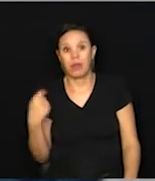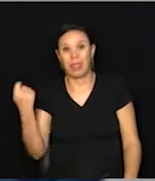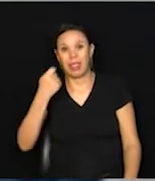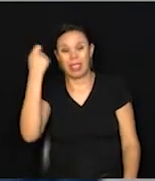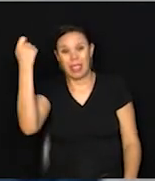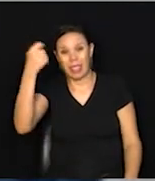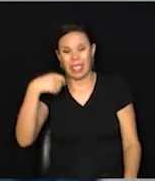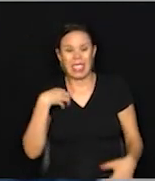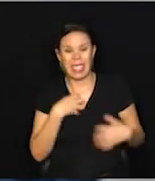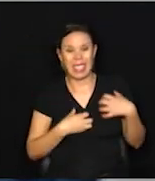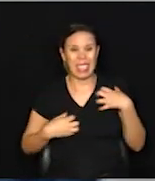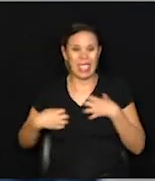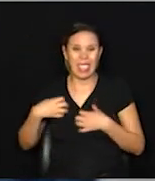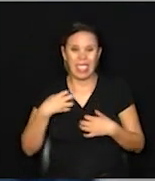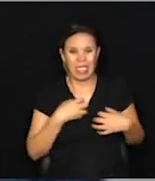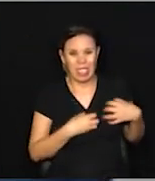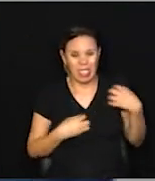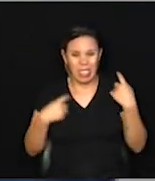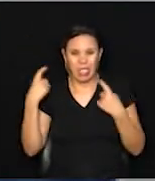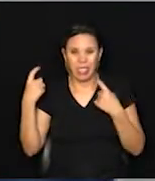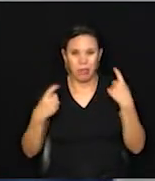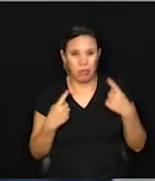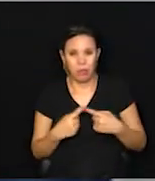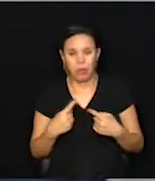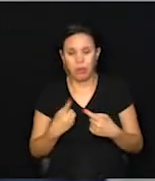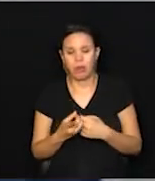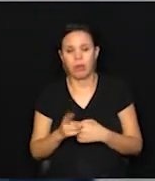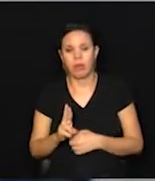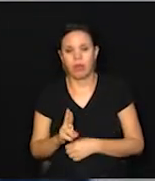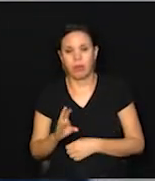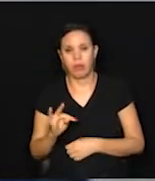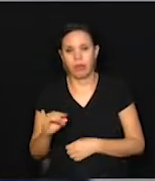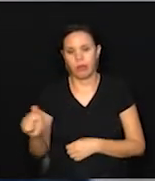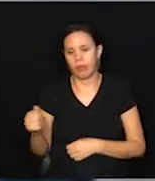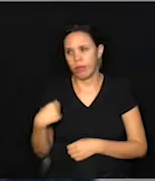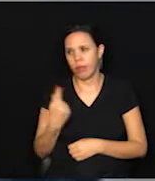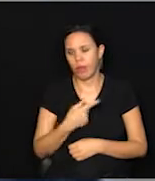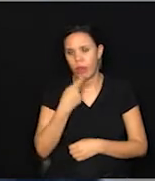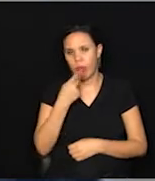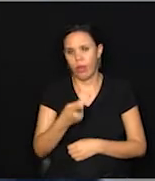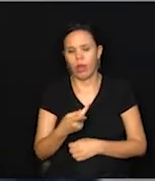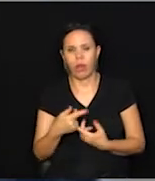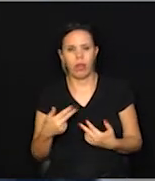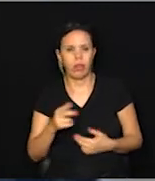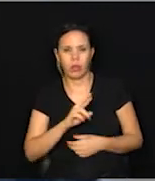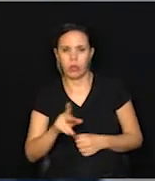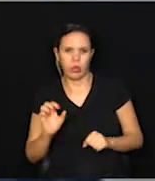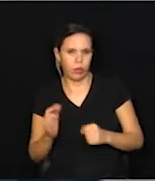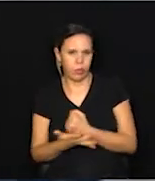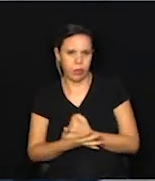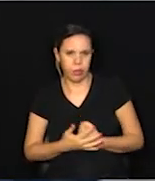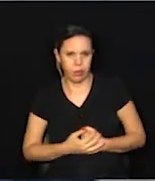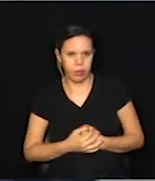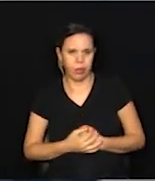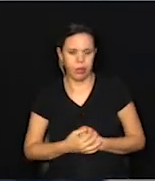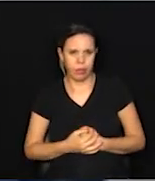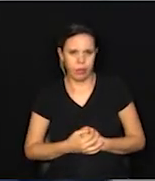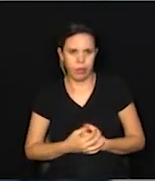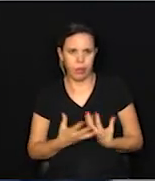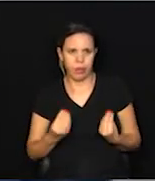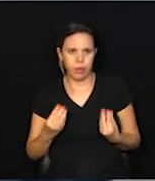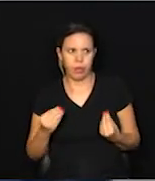nos angustia mais ainda, porque, como a doutora Cíntia falou, nós estamos com demanda não COVID à porta.